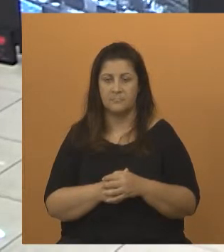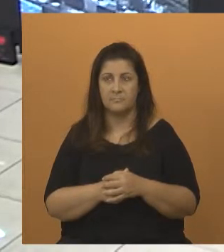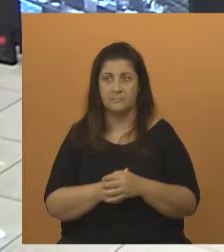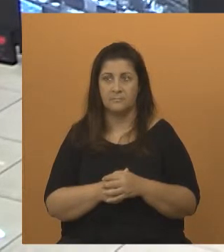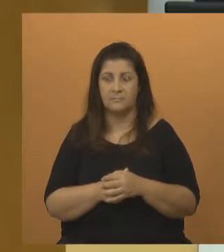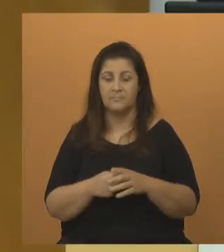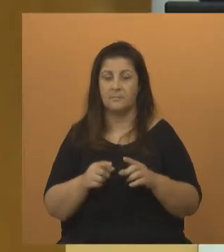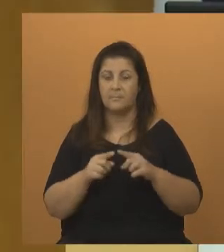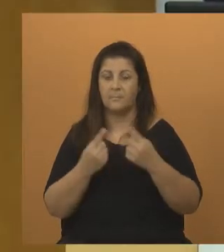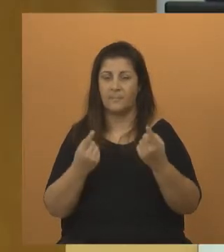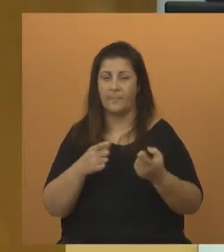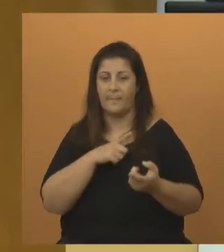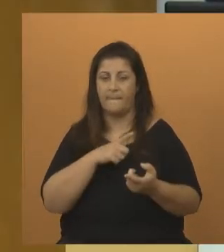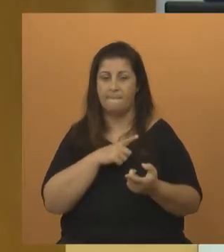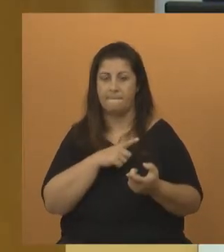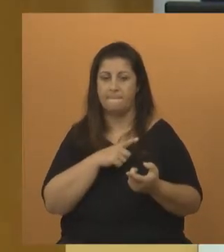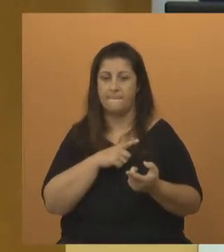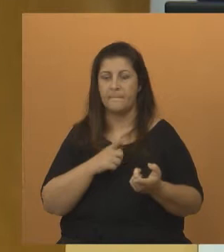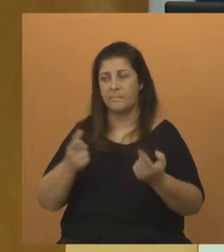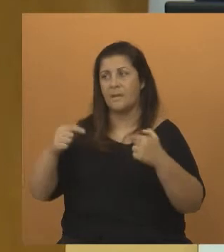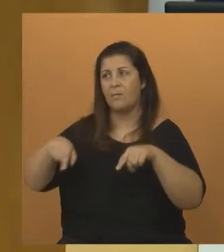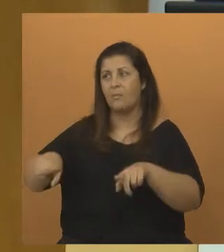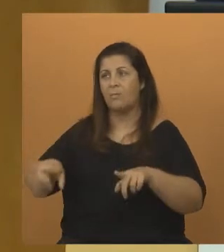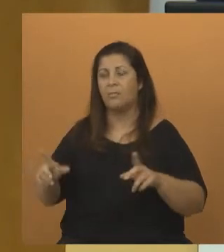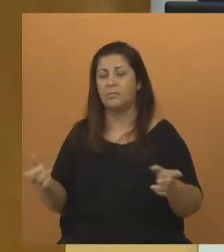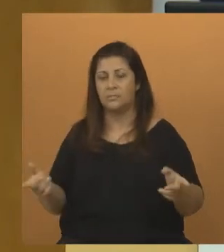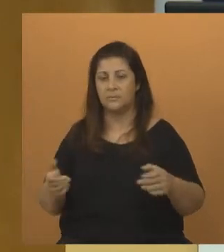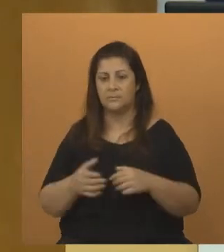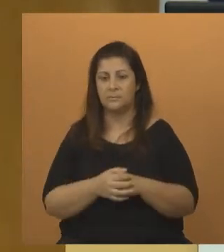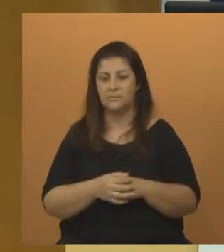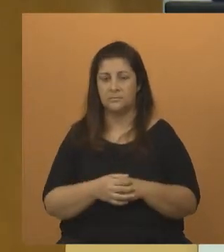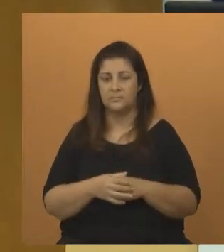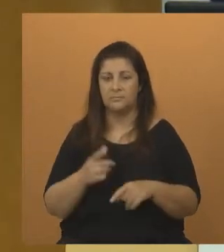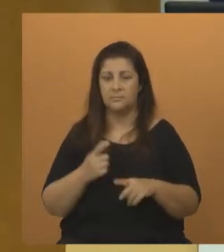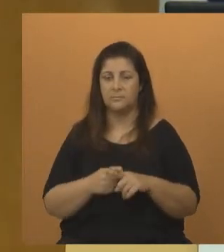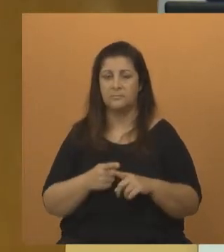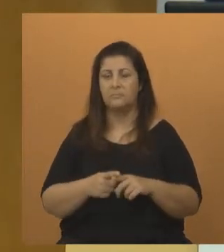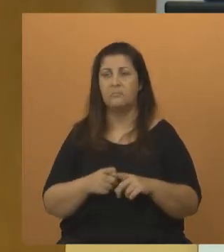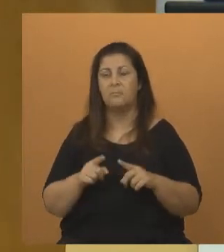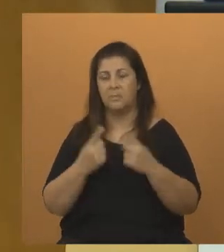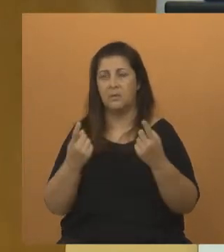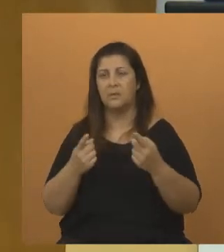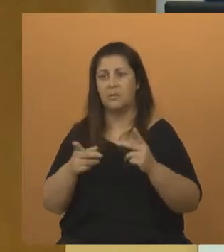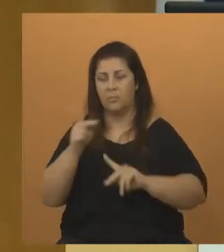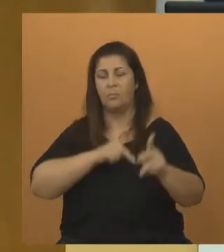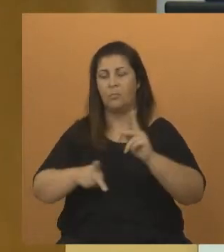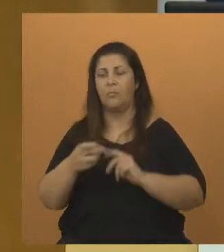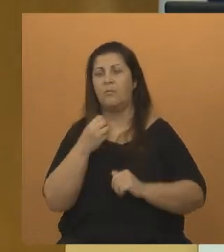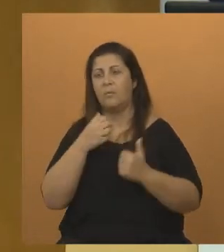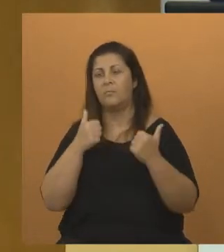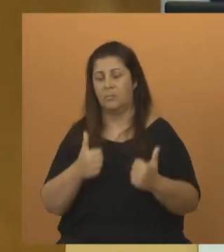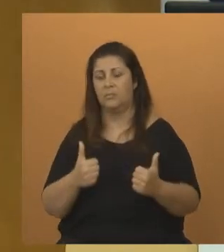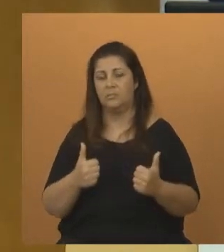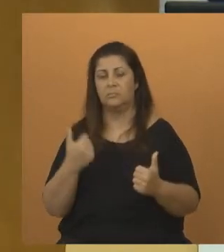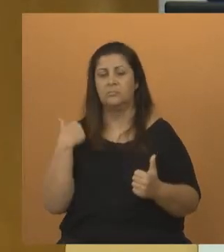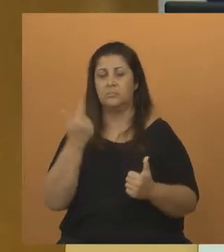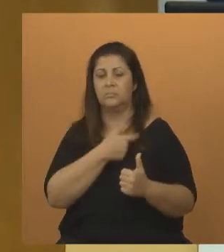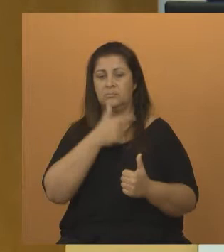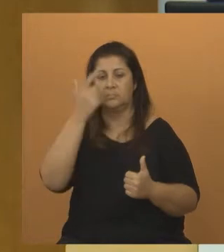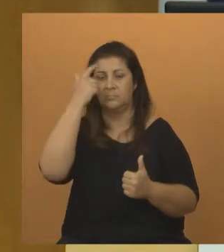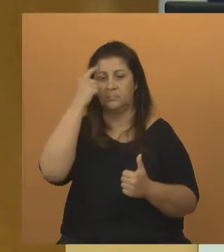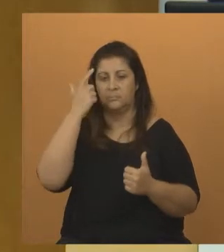Então, mas vai ter a contrapartida que, sem dúvida, a população vai ser beneficiada, né? Então, esse é o nosso pensamento,